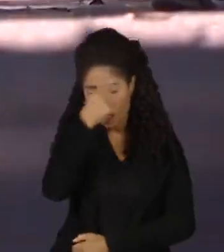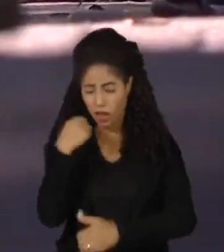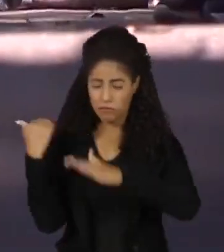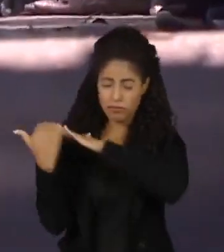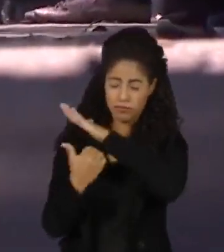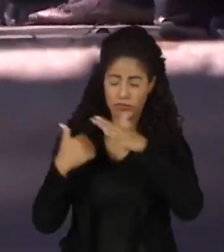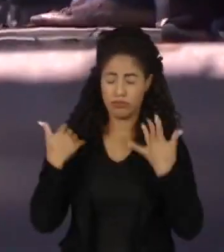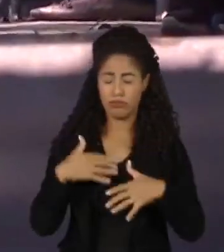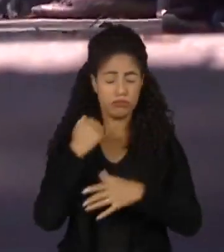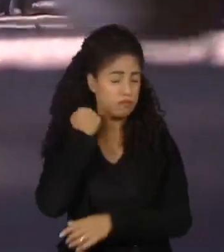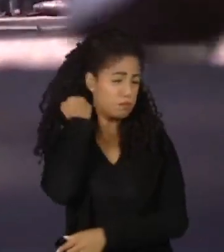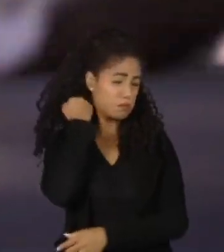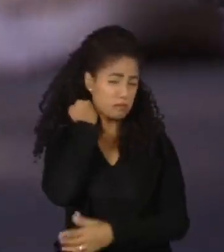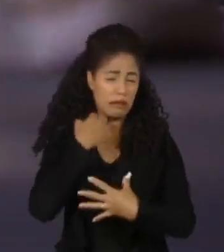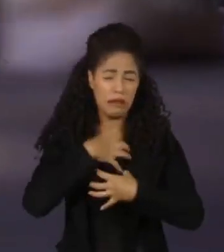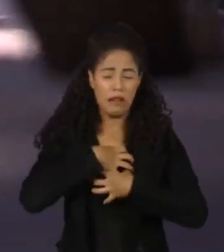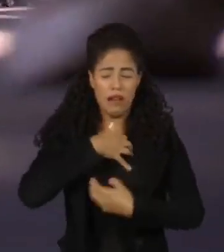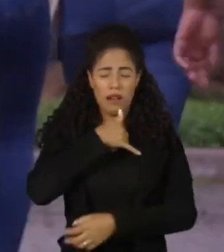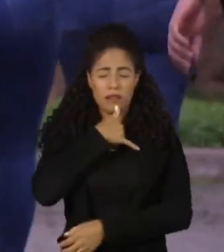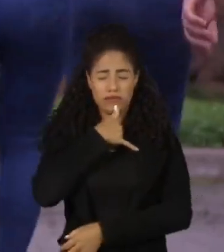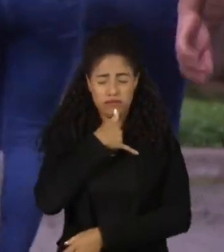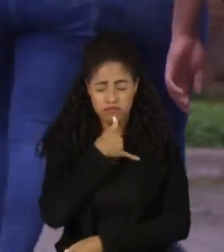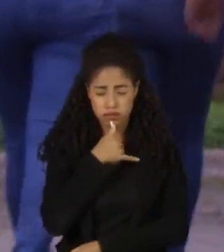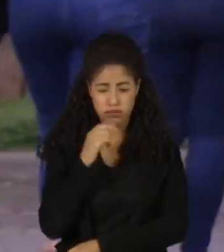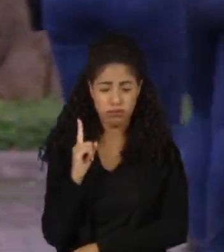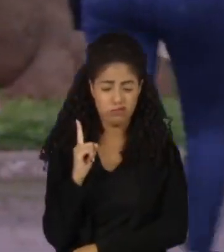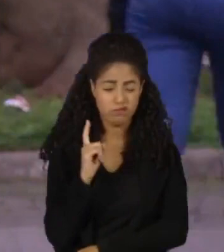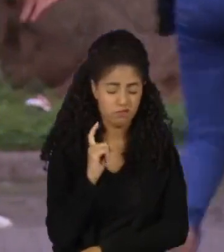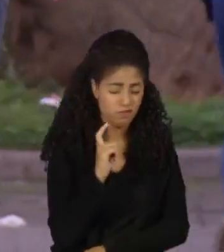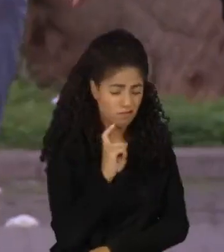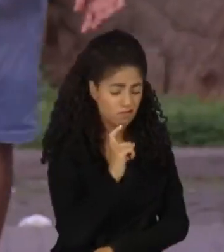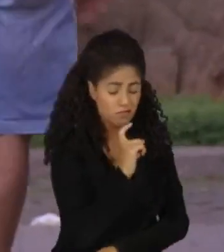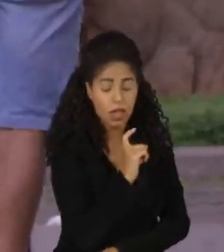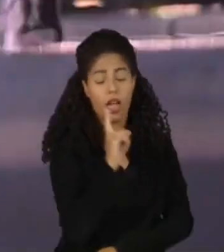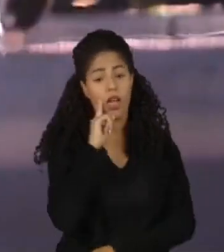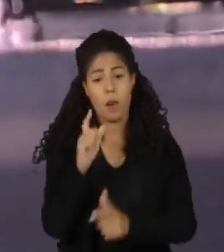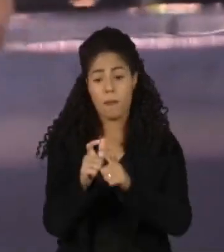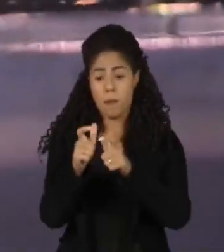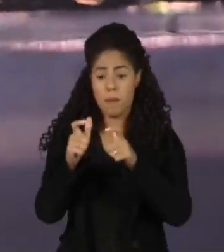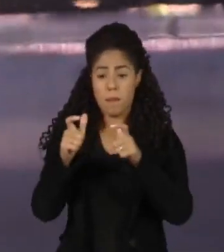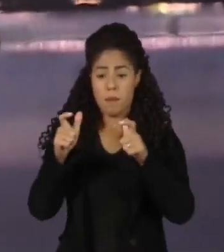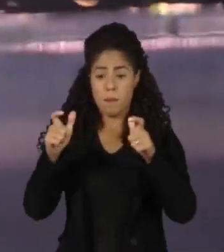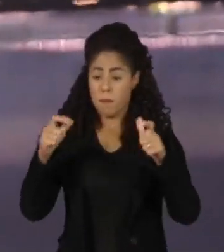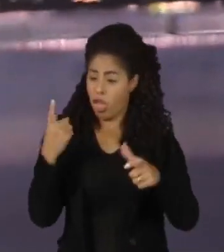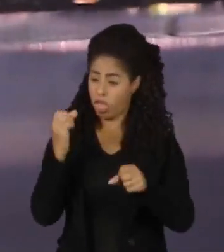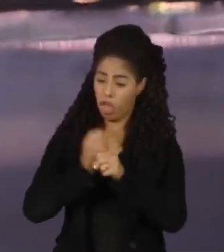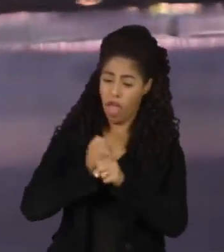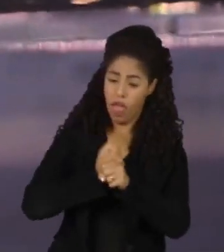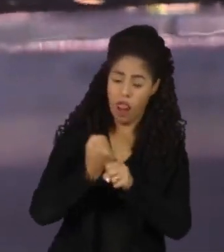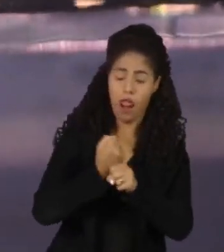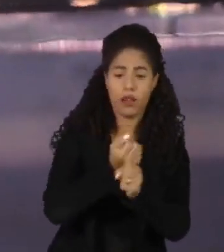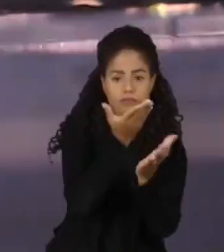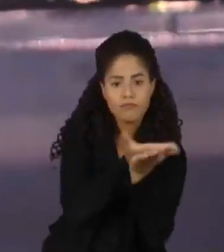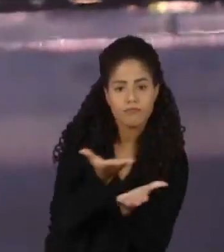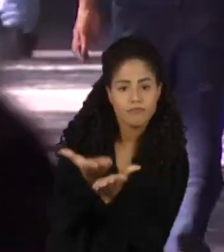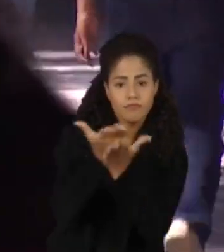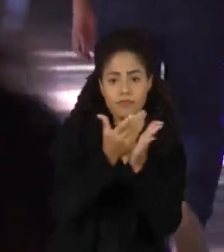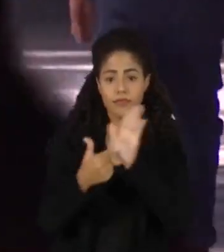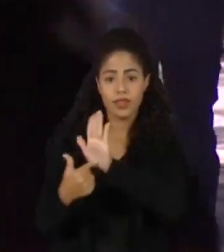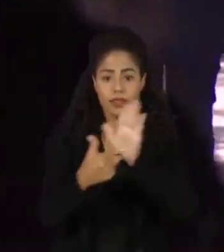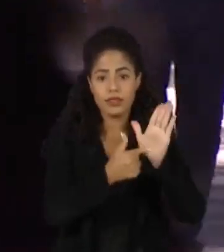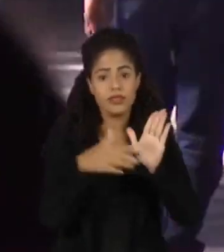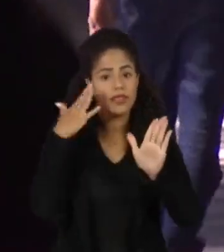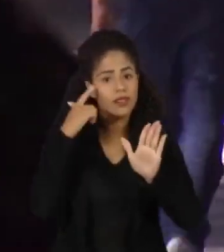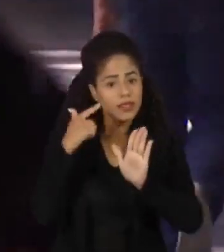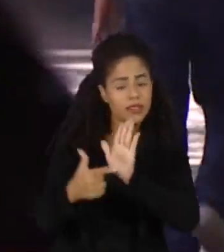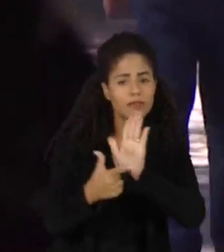estresse e a sensação de tristeza cresceram na população mundial na última década. É o que conclui um estudo irlandês que colheu dados de mais